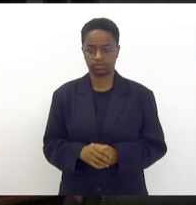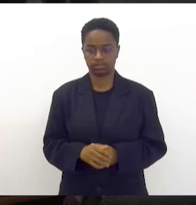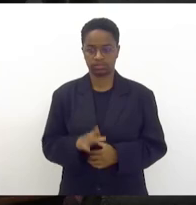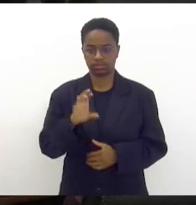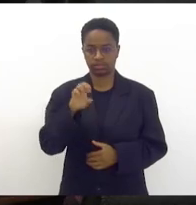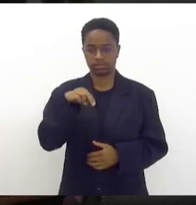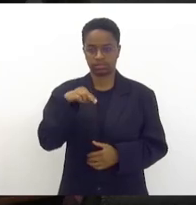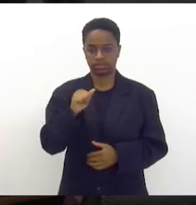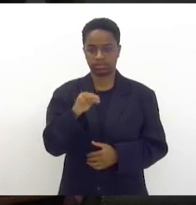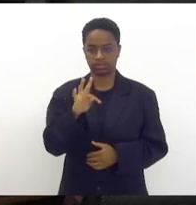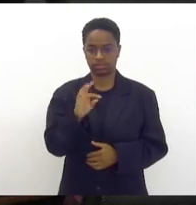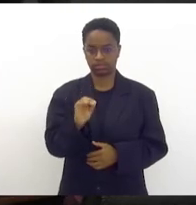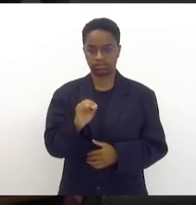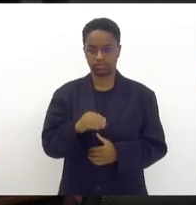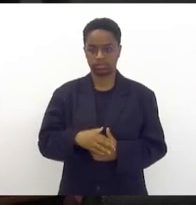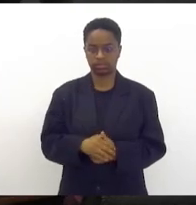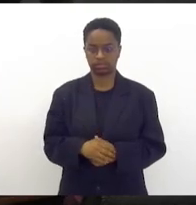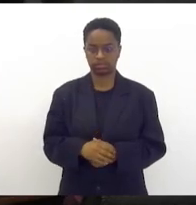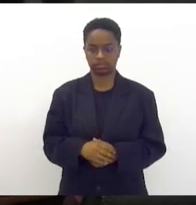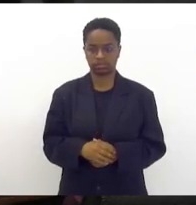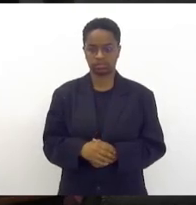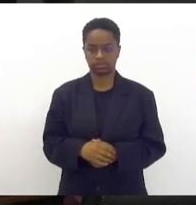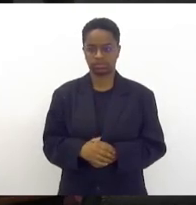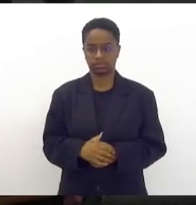Renato Miranda.